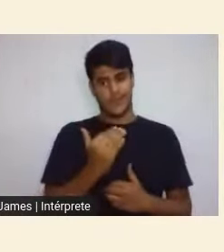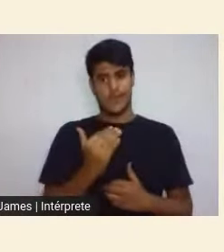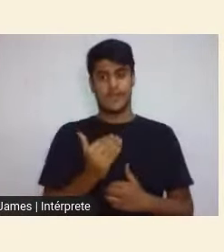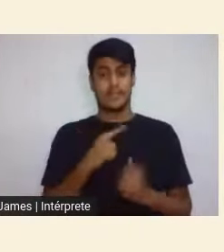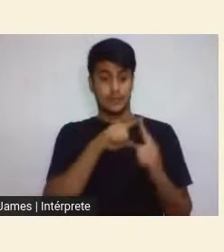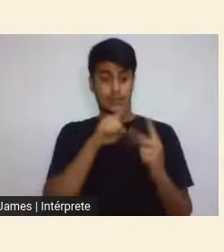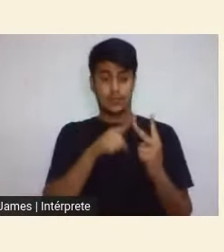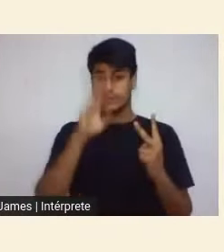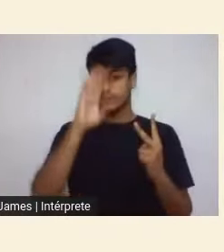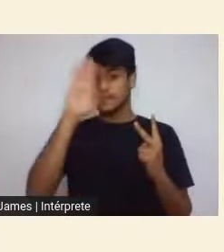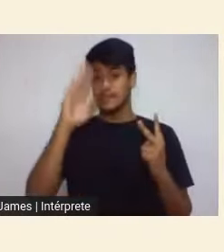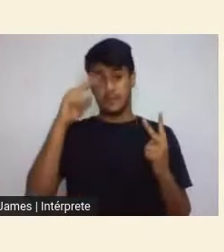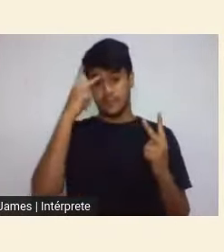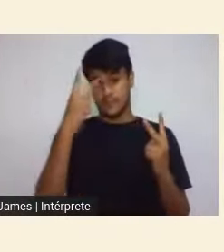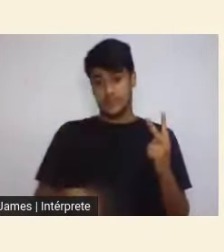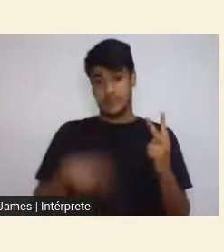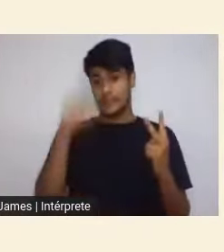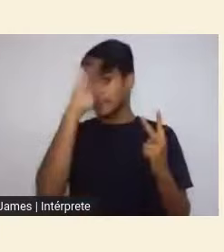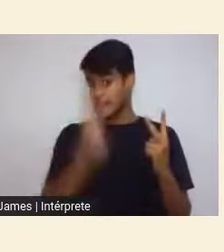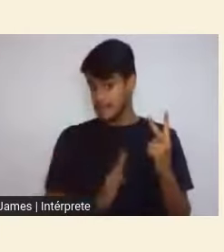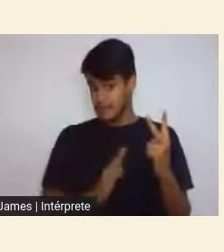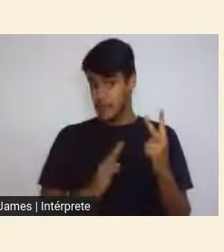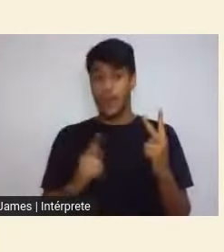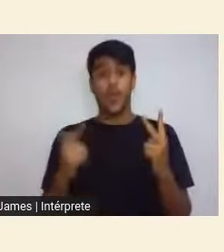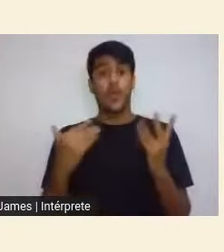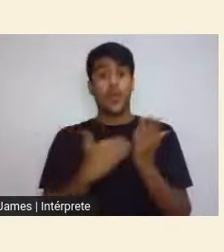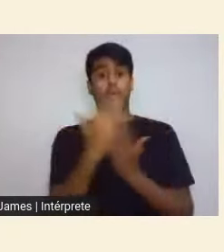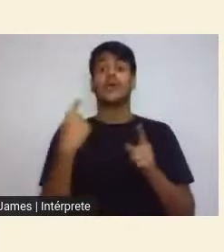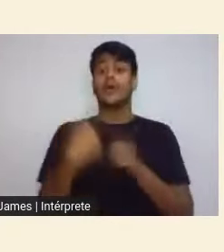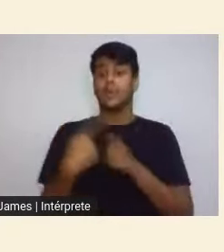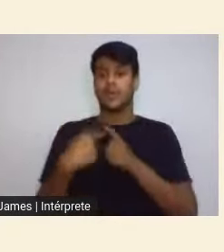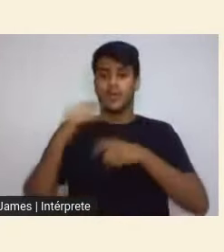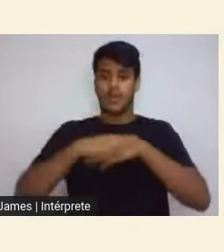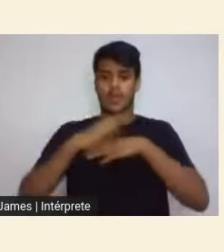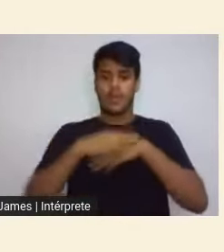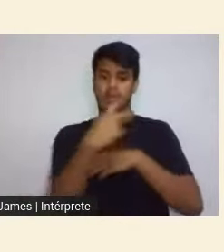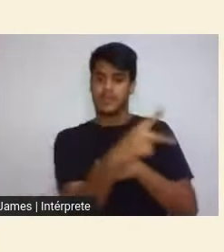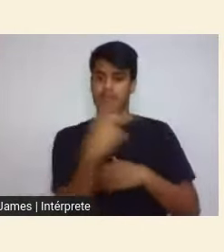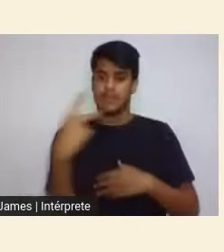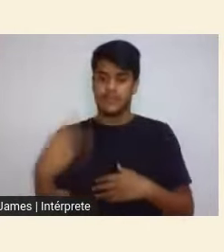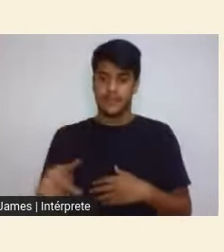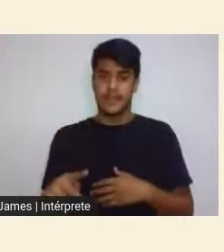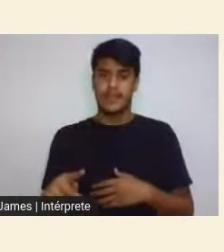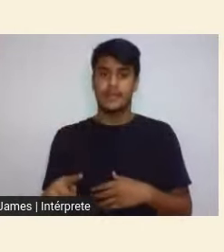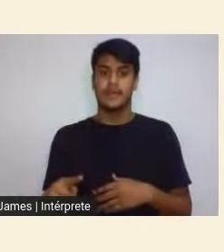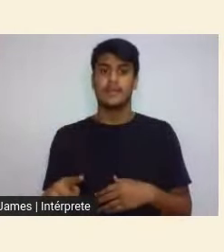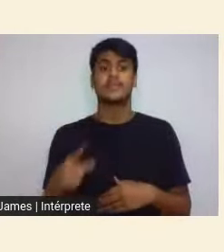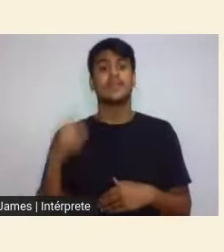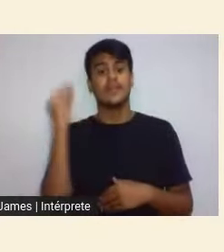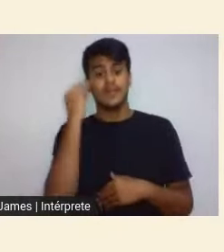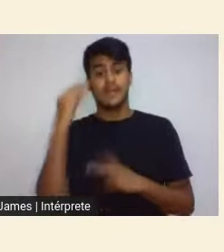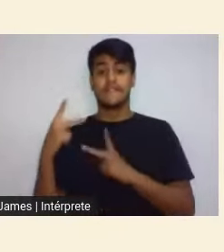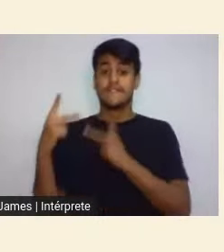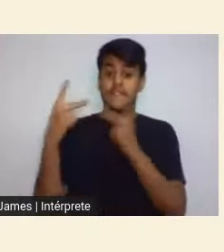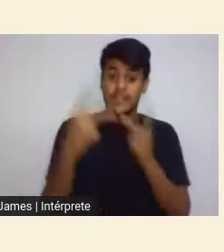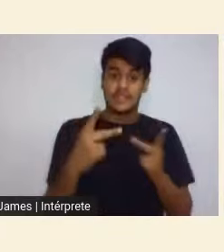brasileiro vieram a público depois que seus autores tenham visitado a